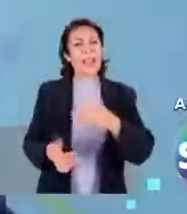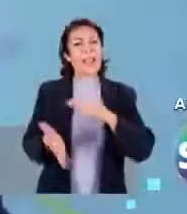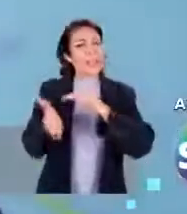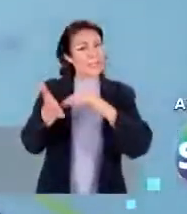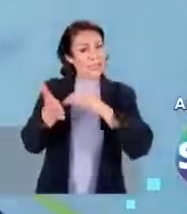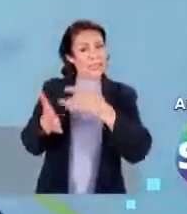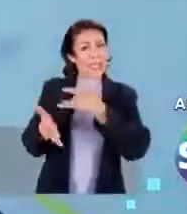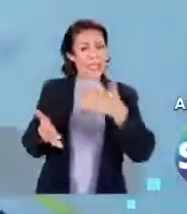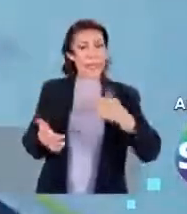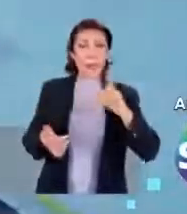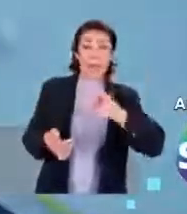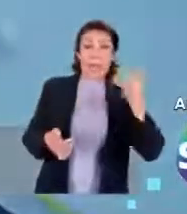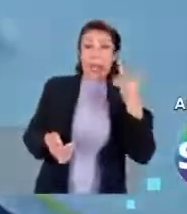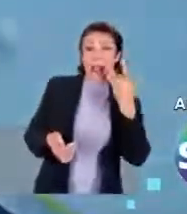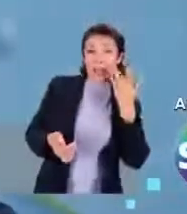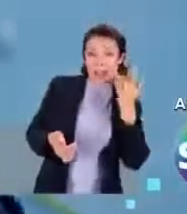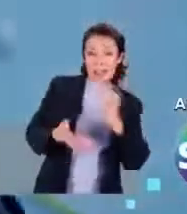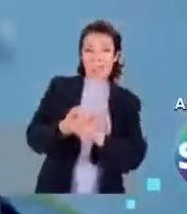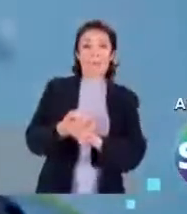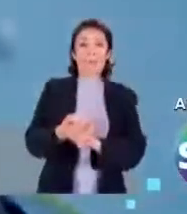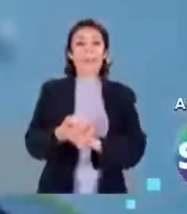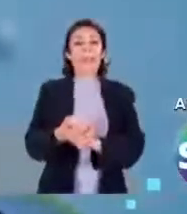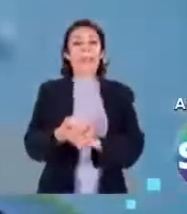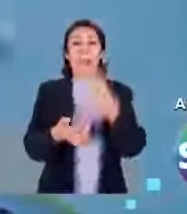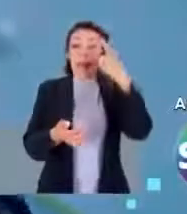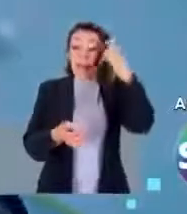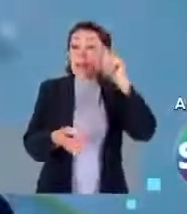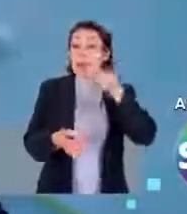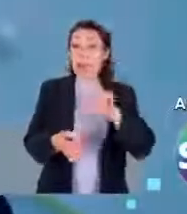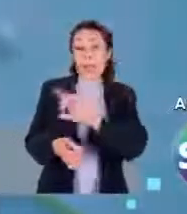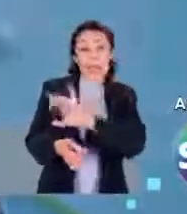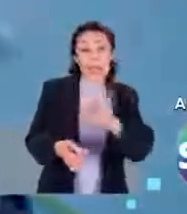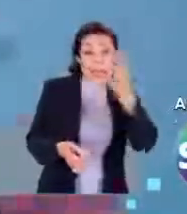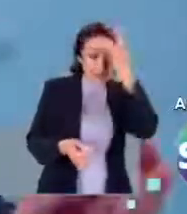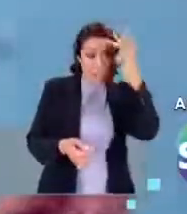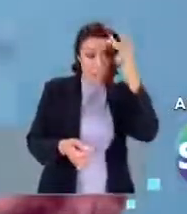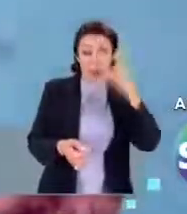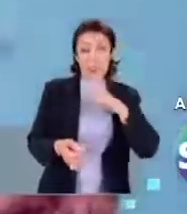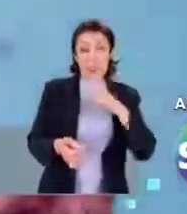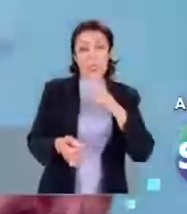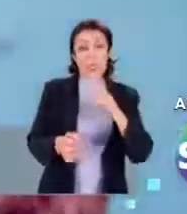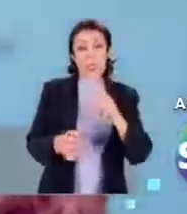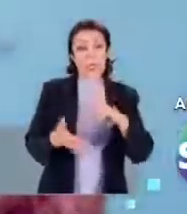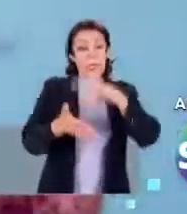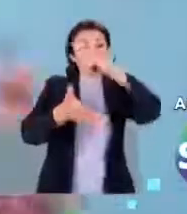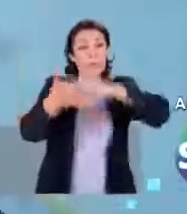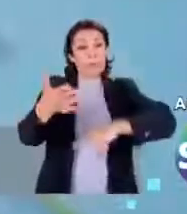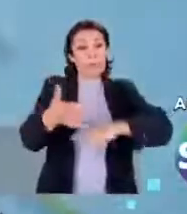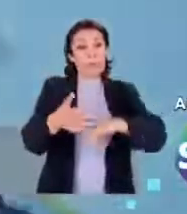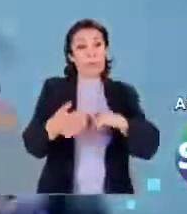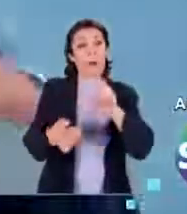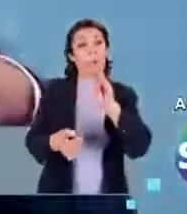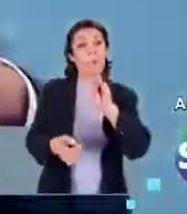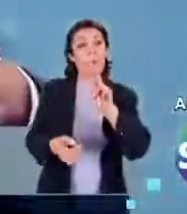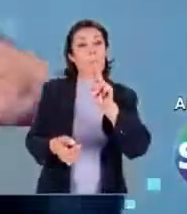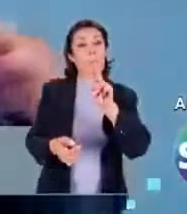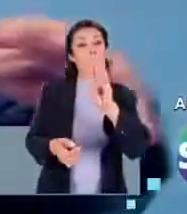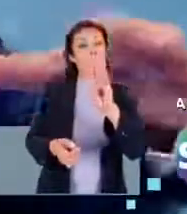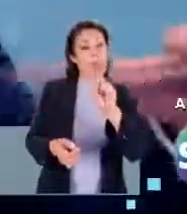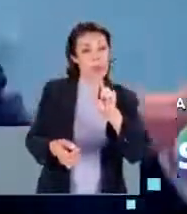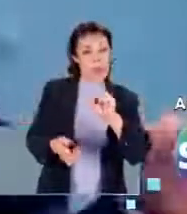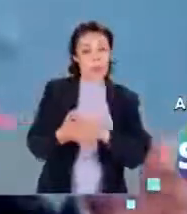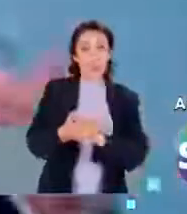a ideia básica é o seguinte é que você tenha cada pessoa com prontuário eletrônico na unidade básica de saúde e eu preciso fazer